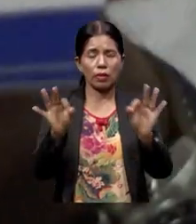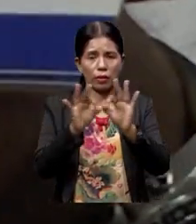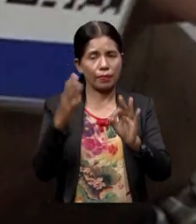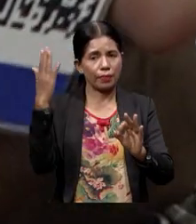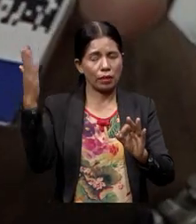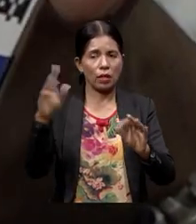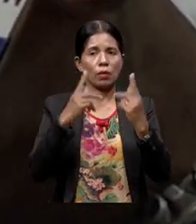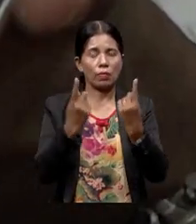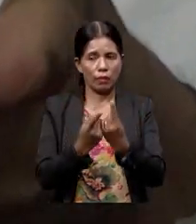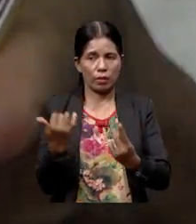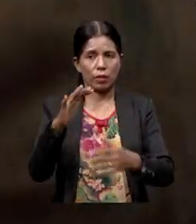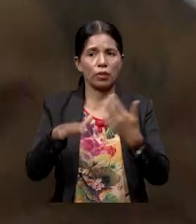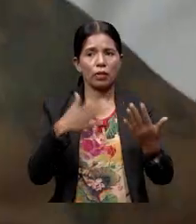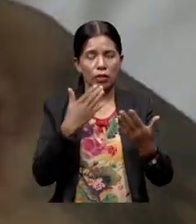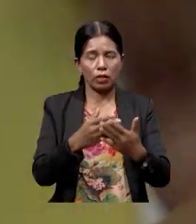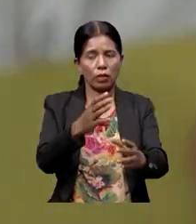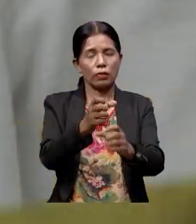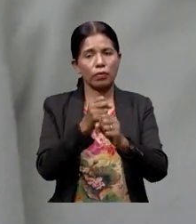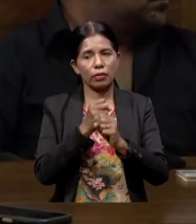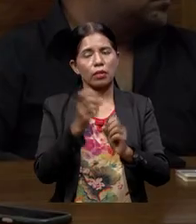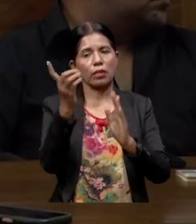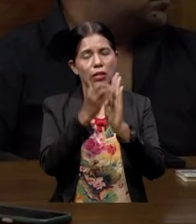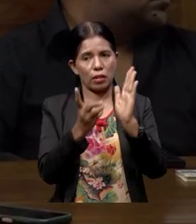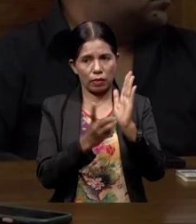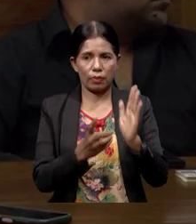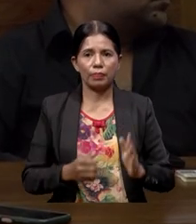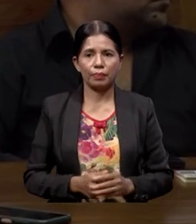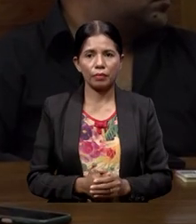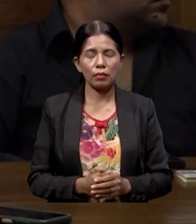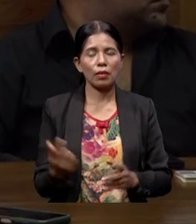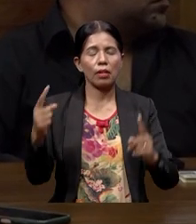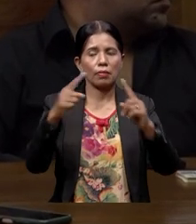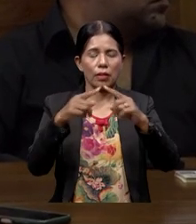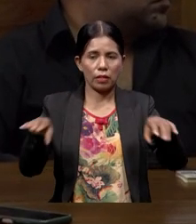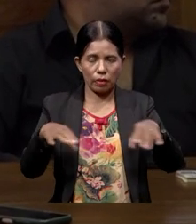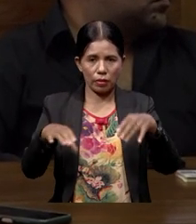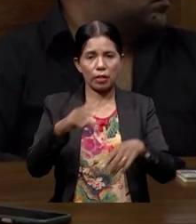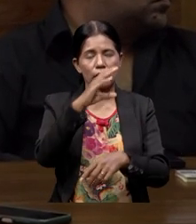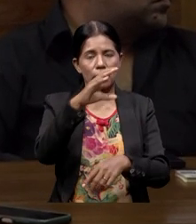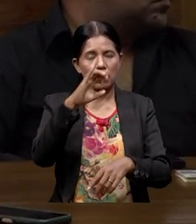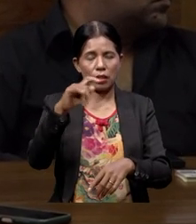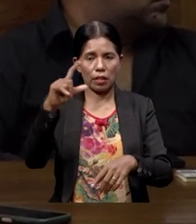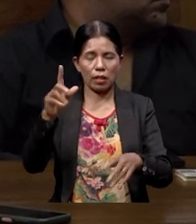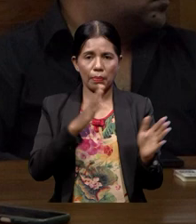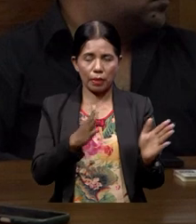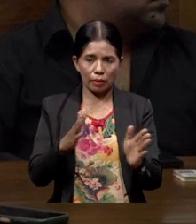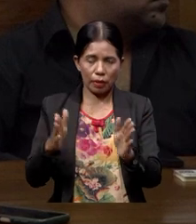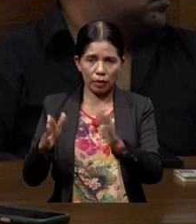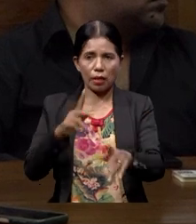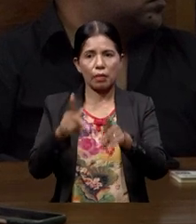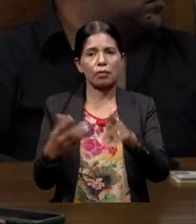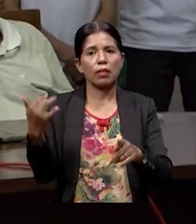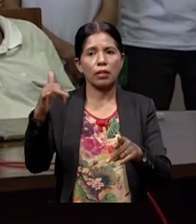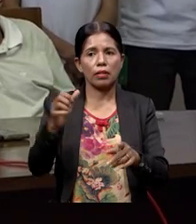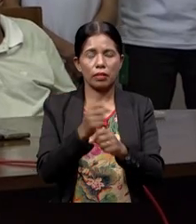setor empresarial, mas levantamento base de dados. Ba serviço idane, CCTL prepara ona enumerador sira nebe